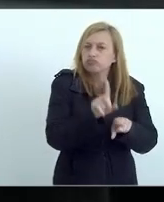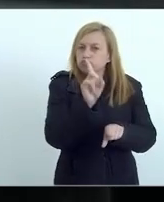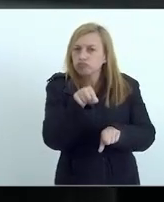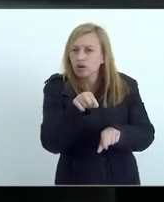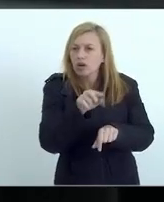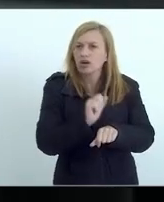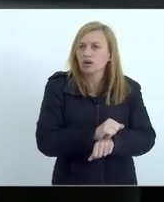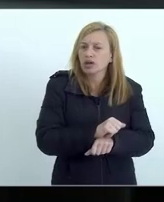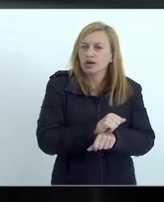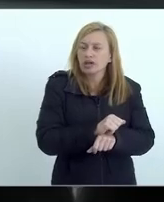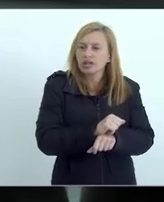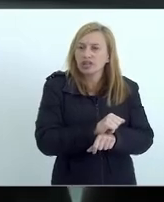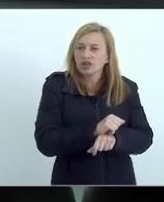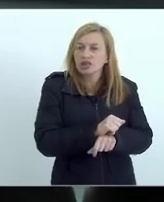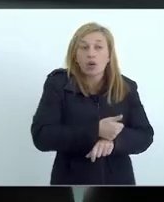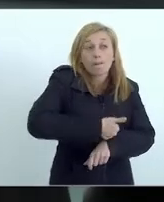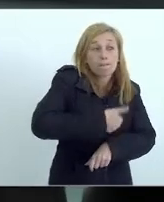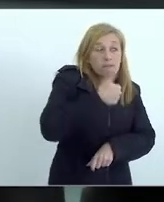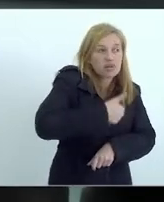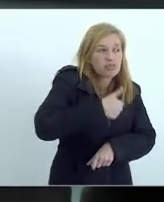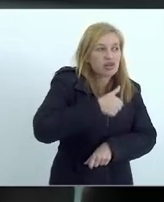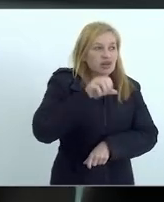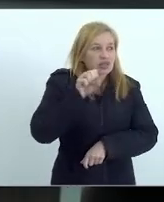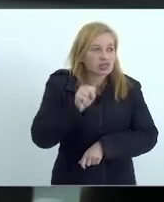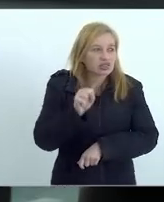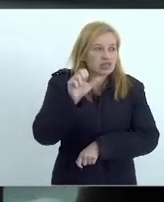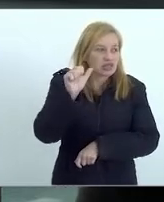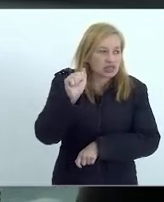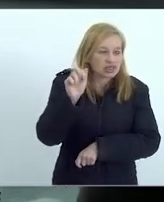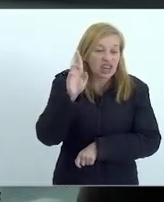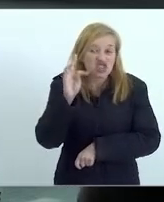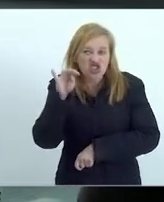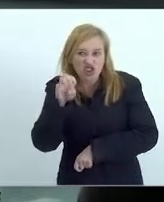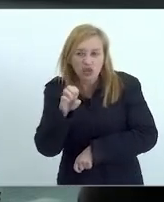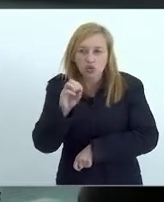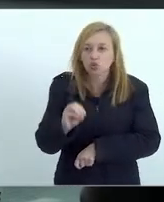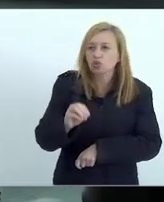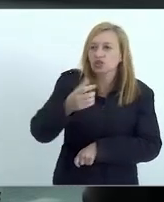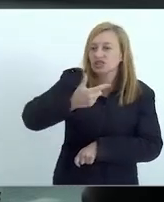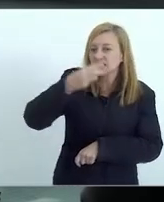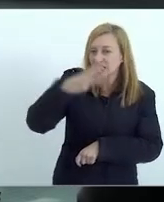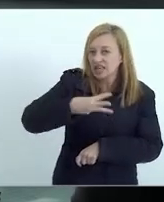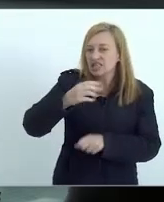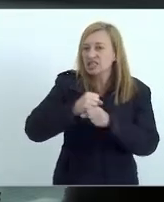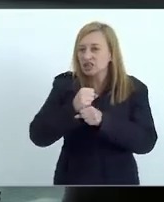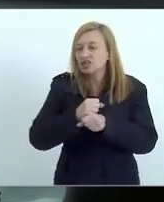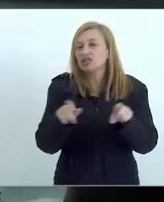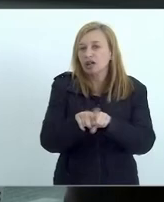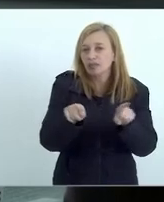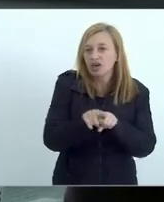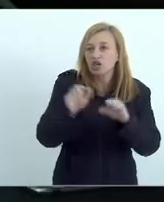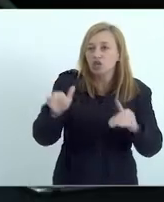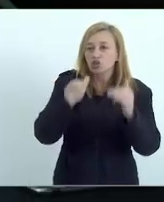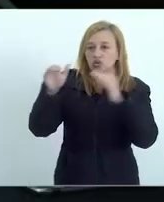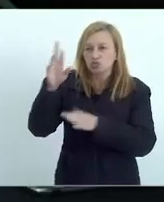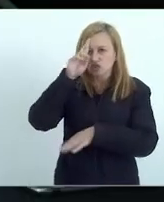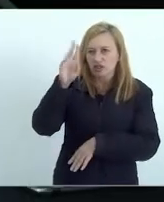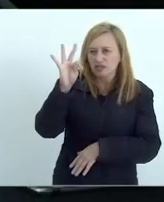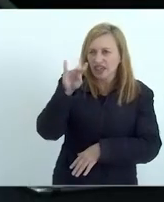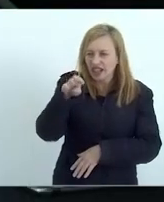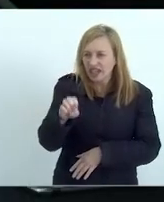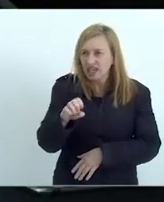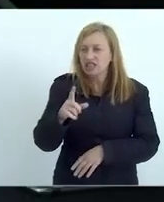é destinado aos primeiros Sargentos com três anos e o Subtenente Então muitos dos nossos